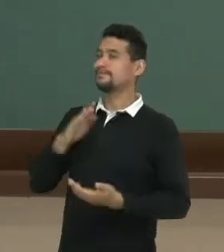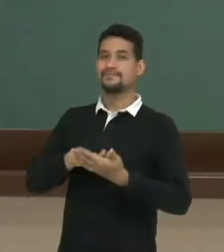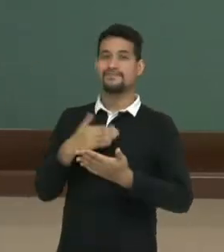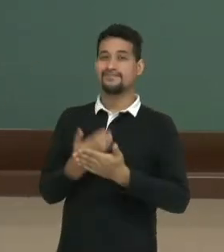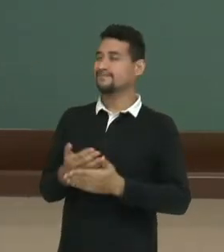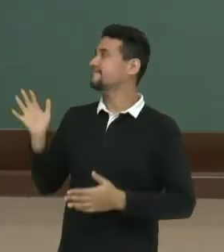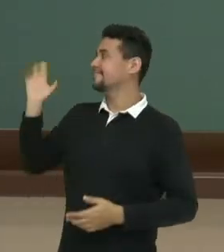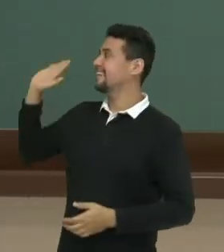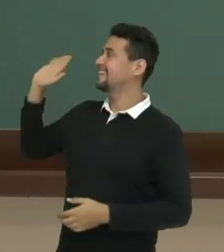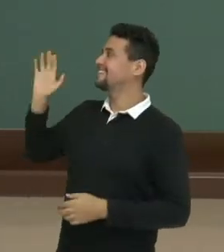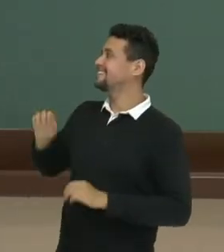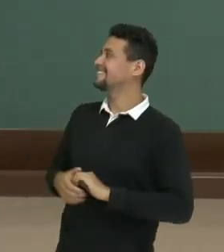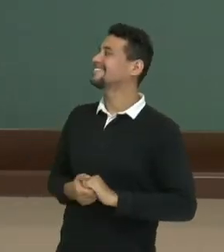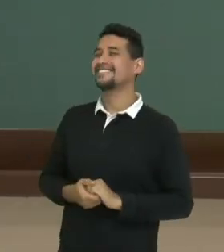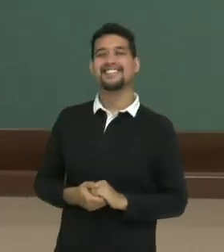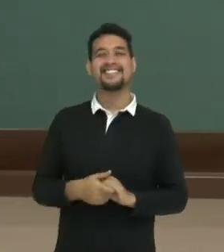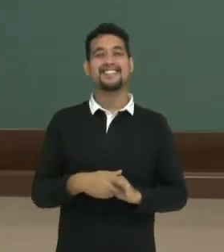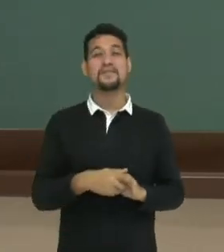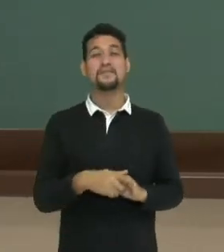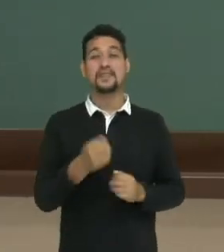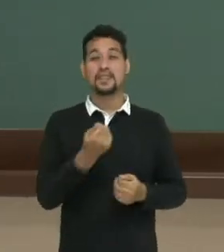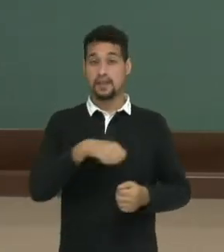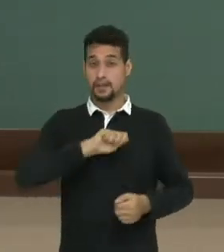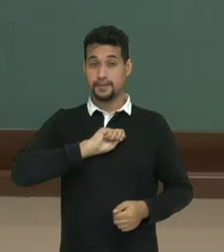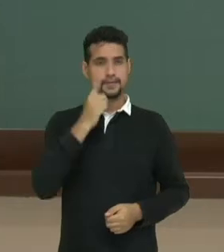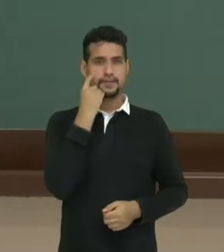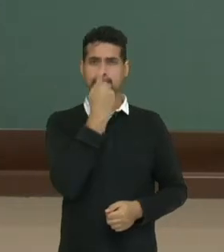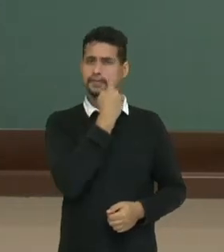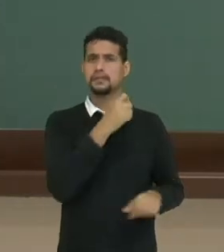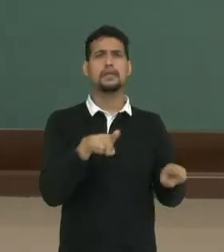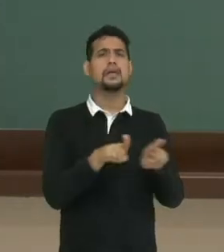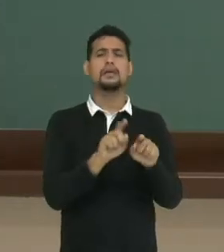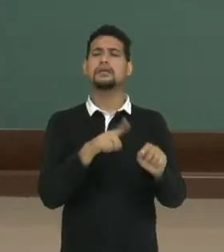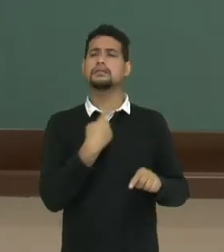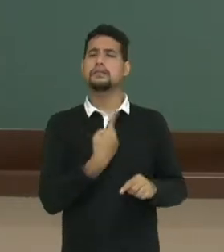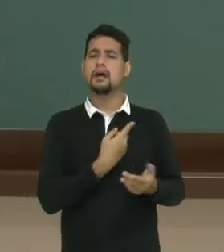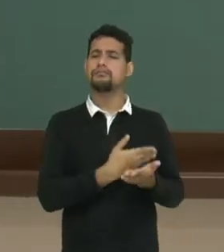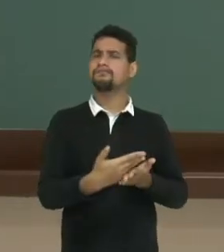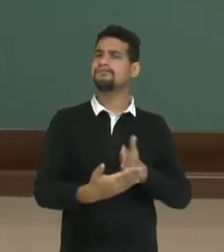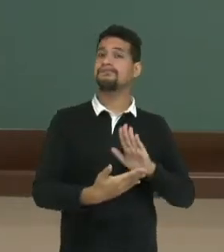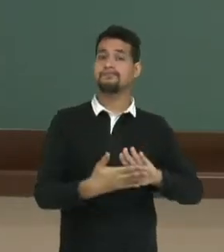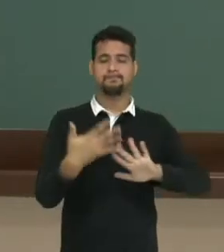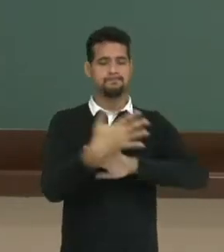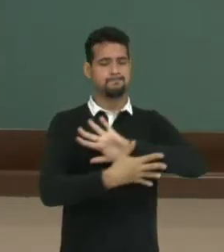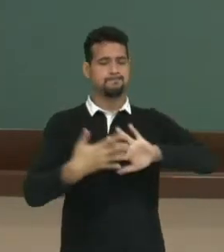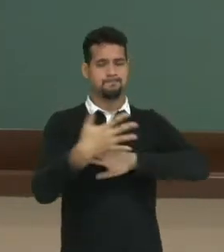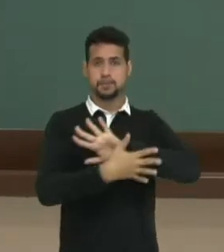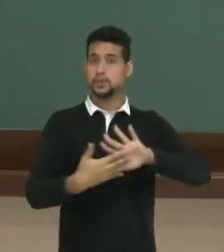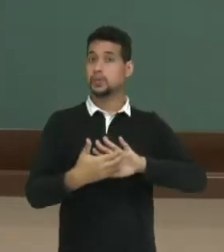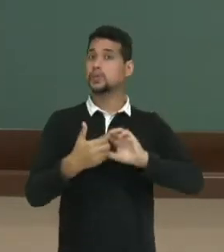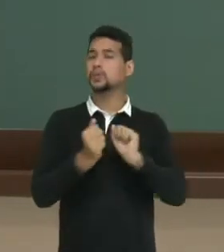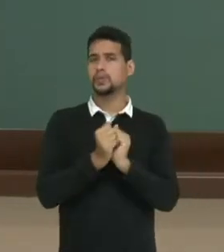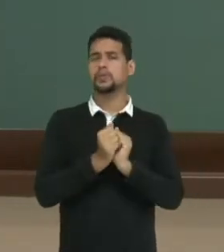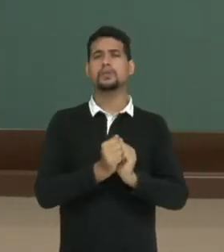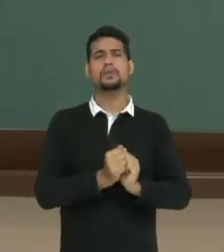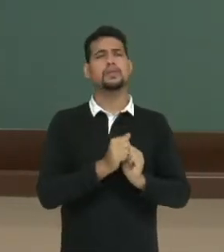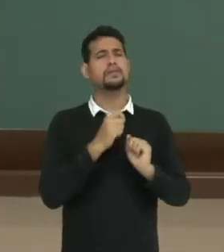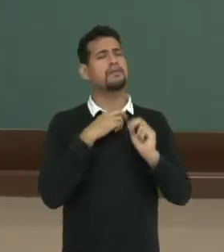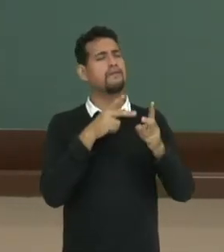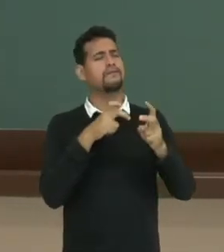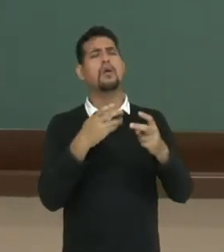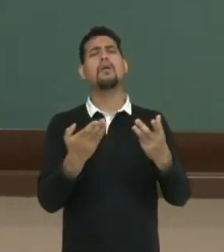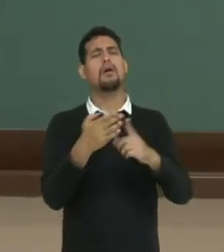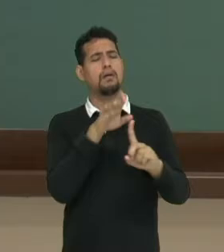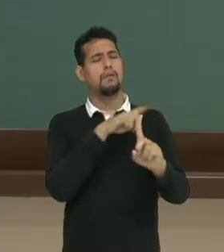intérprete Kelvin, que está abrilhantando esse momento conosco, fazendo a docência compartilhada. Então, vamos ver aqui comigo quais são